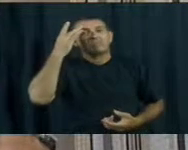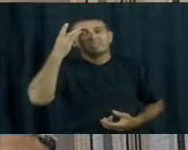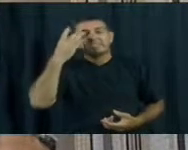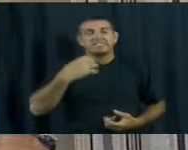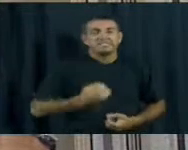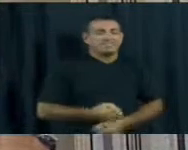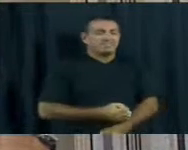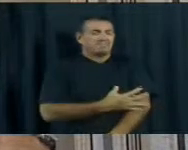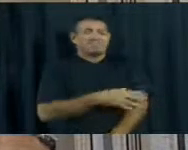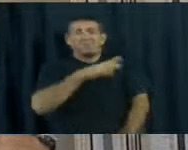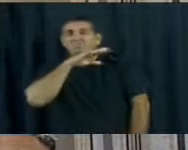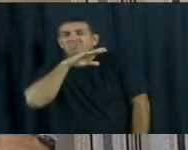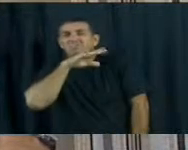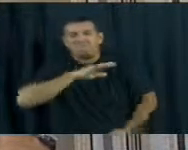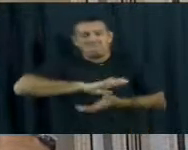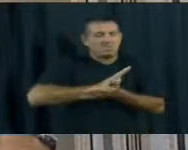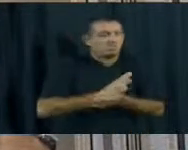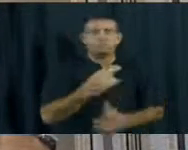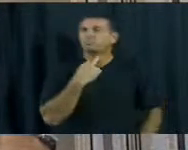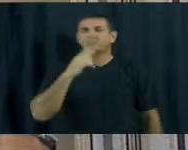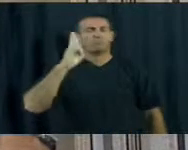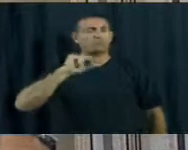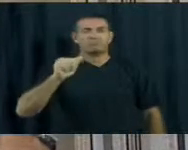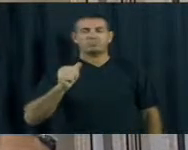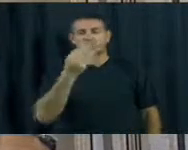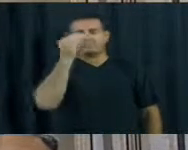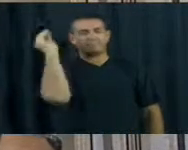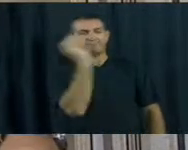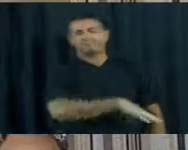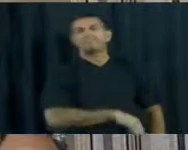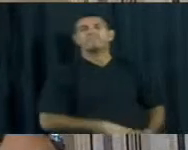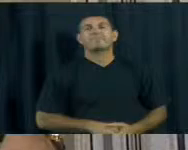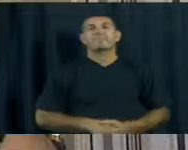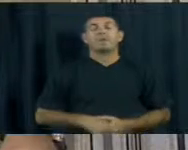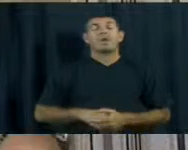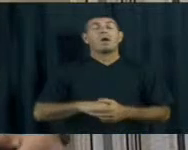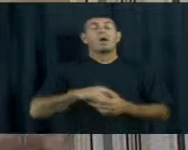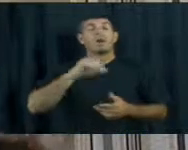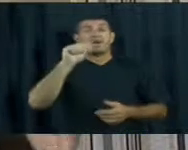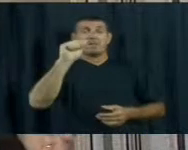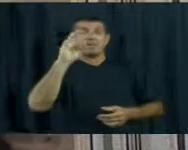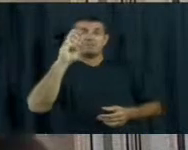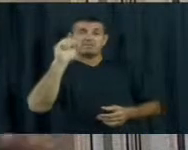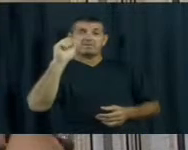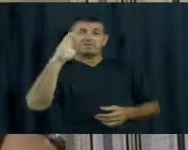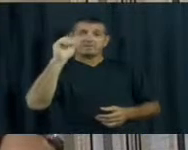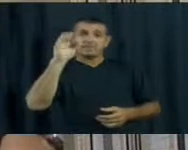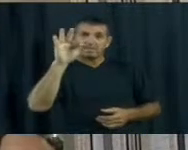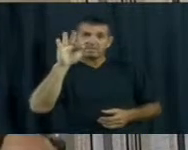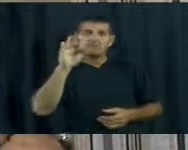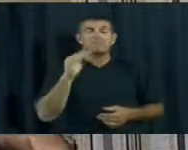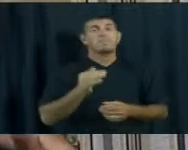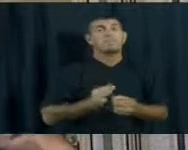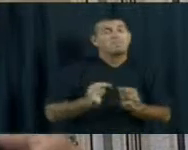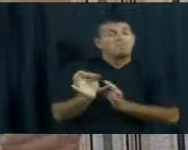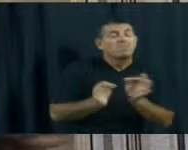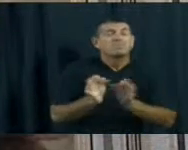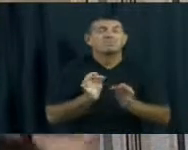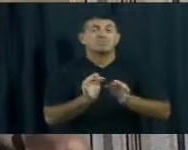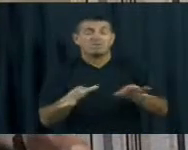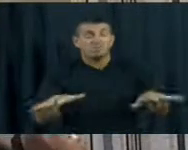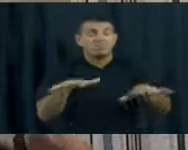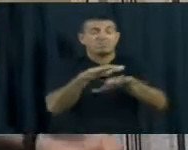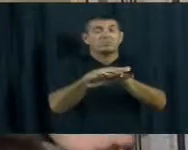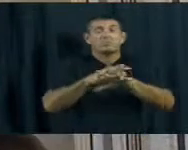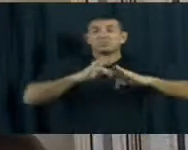sentimento ruim de preconceito. Então, quando a BACAF nos procurou com o projeto de um carnaval de inclusão, um carnaval